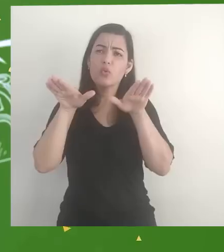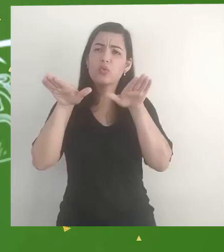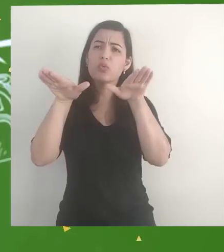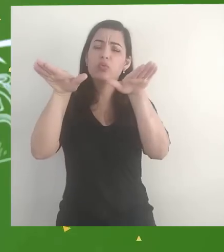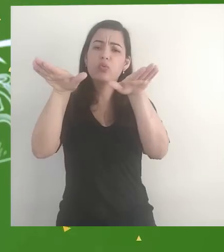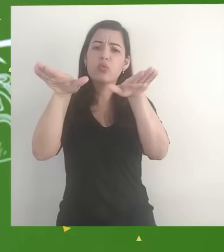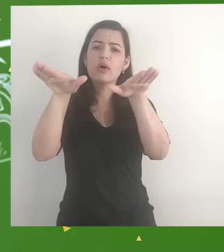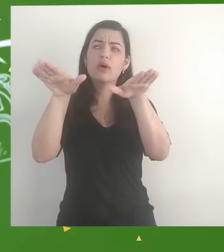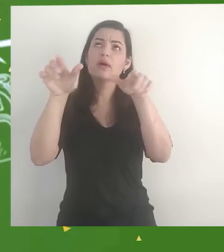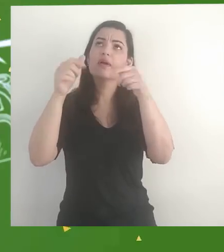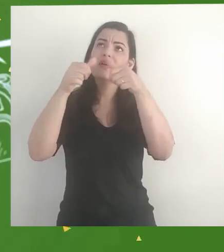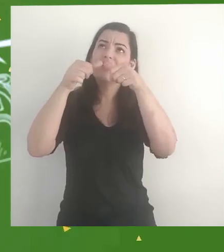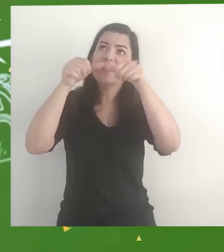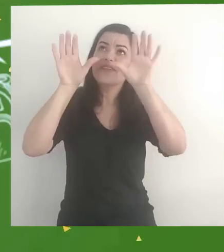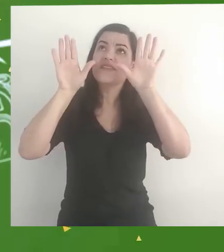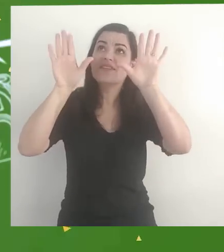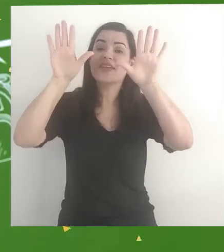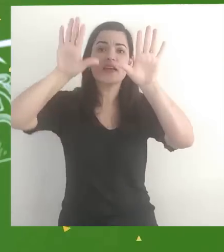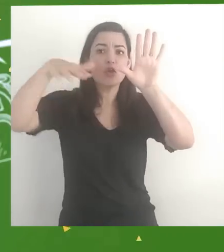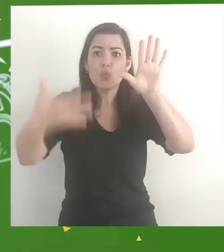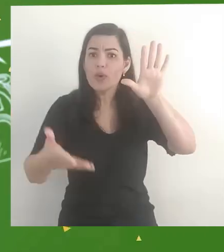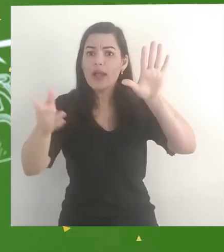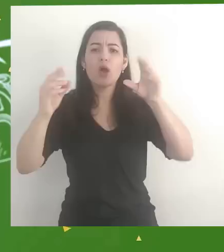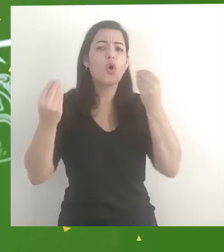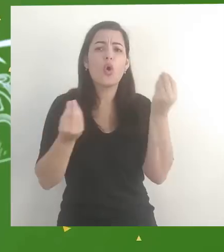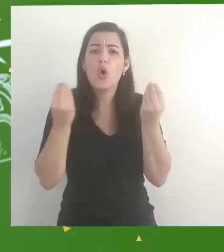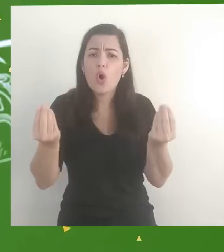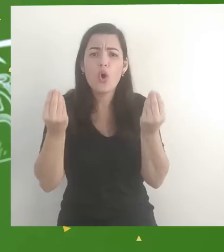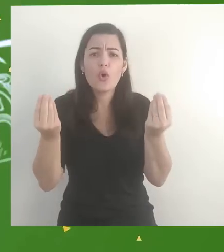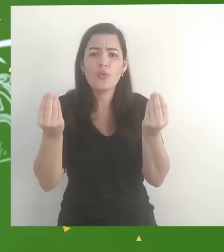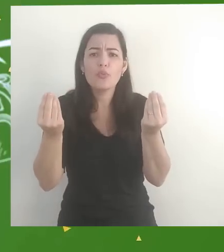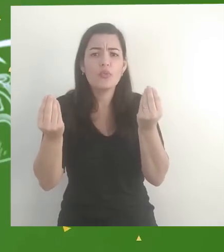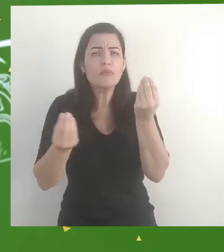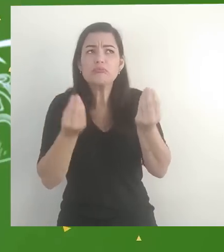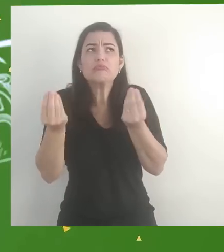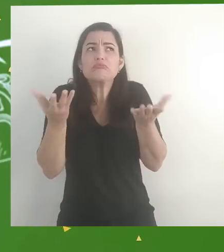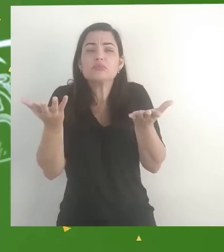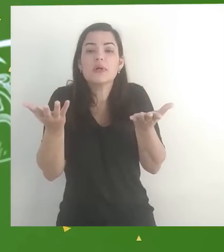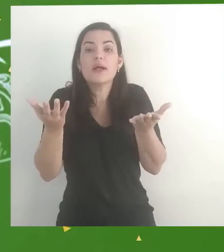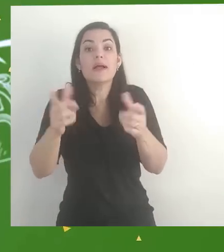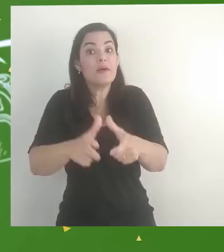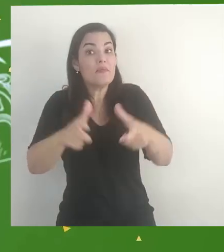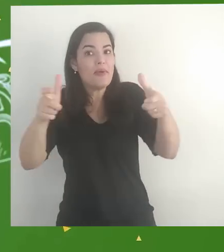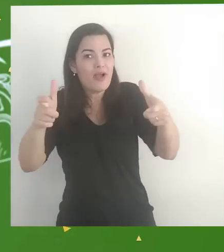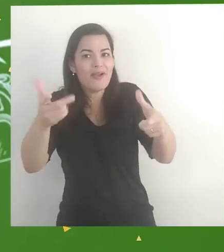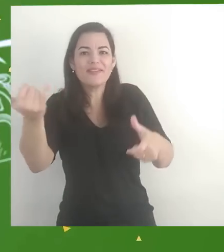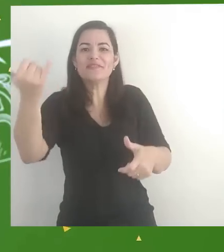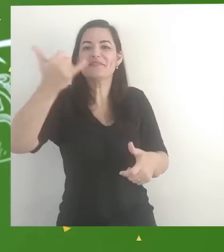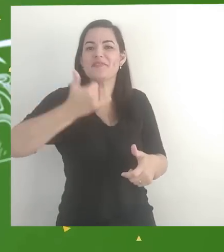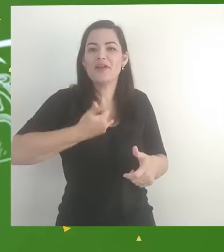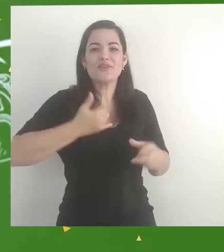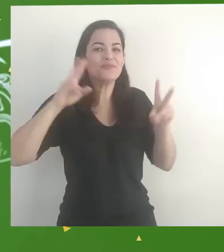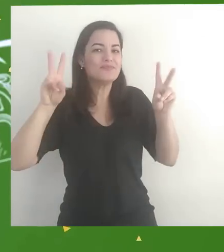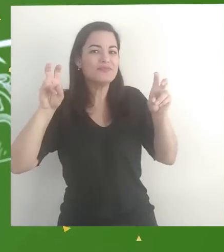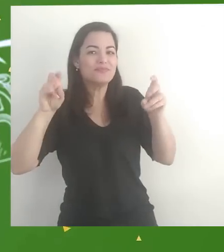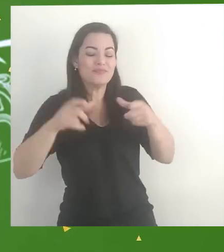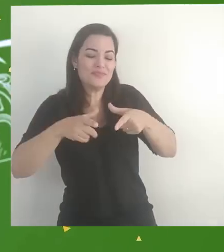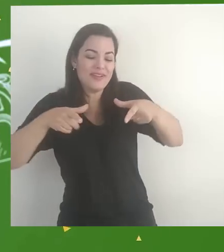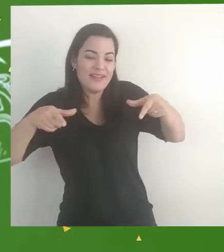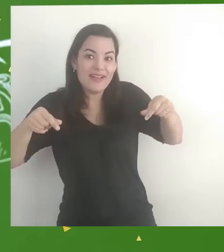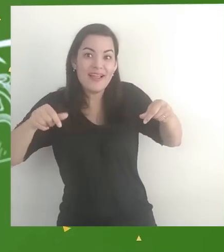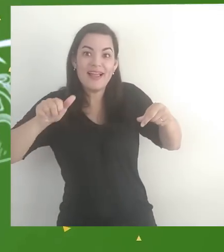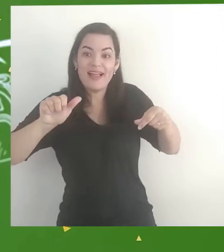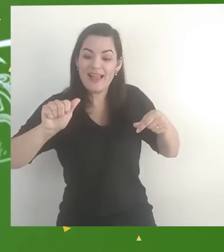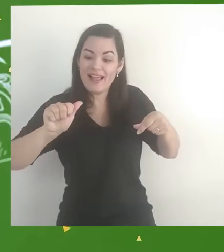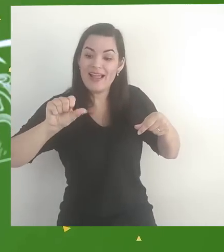se manter no ar. E a maioria de vocês trouxe a ideia das asas, que foi uma